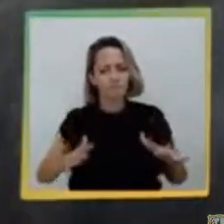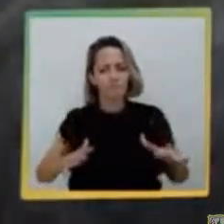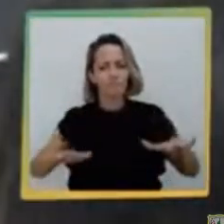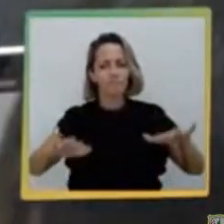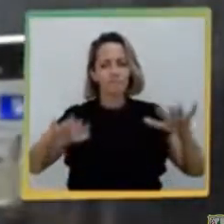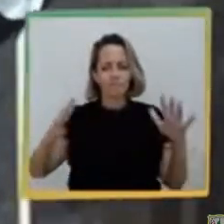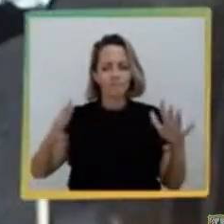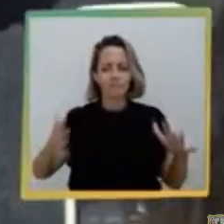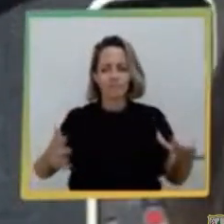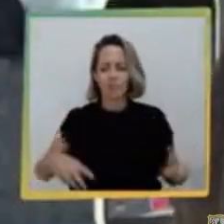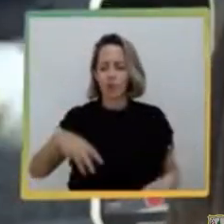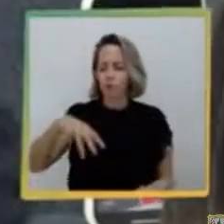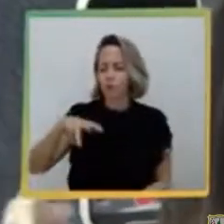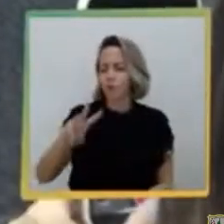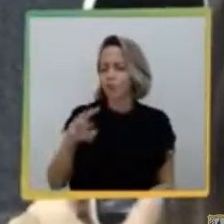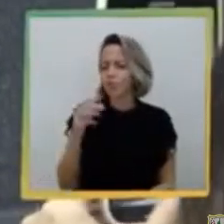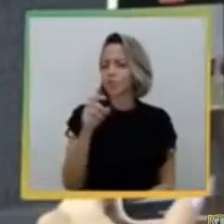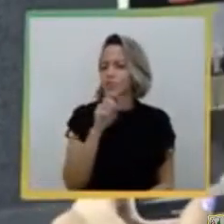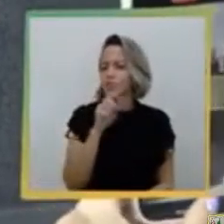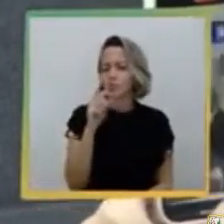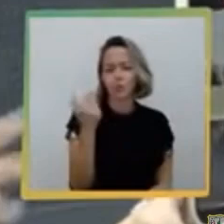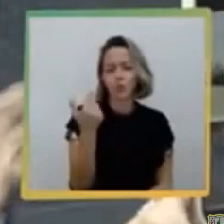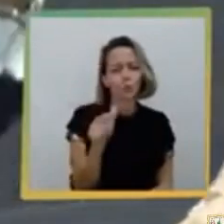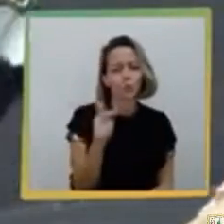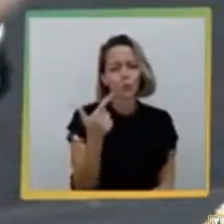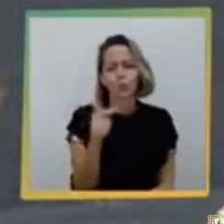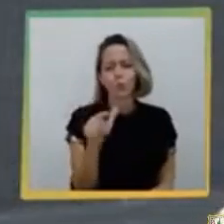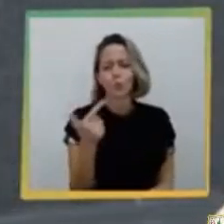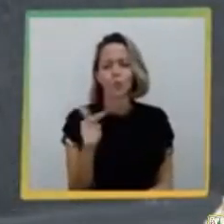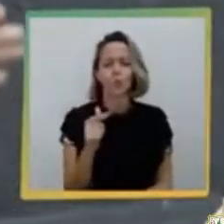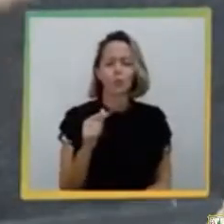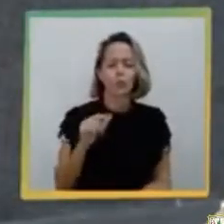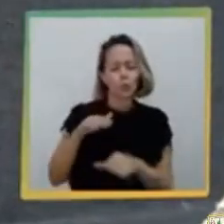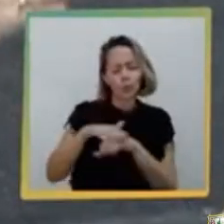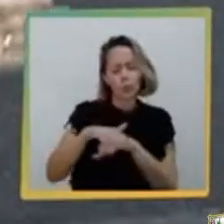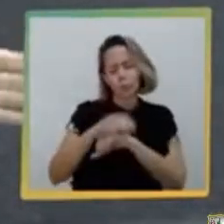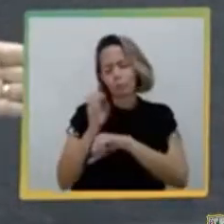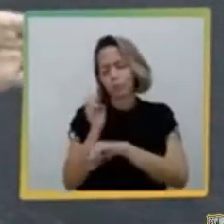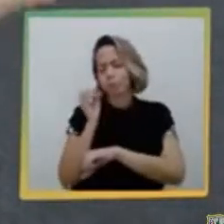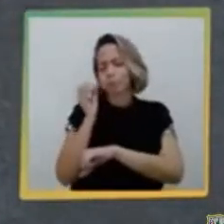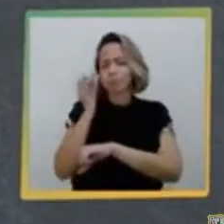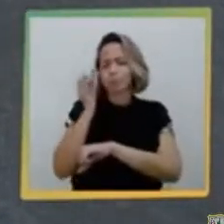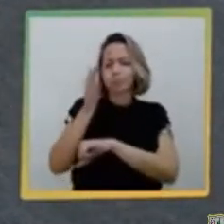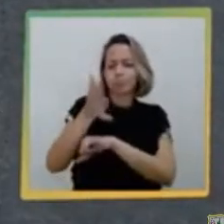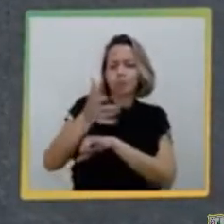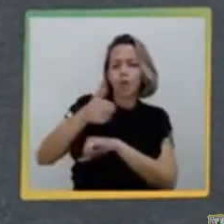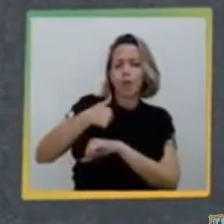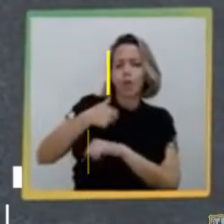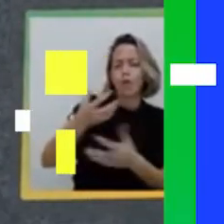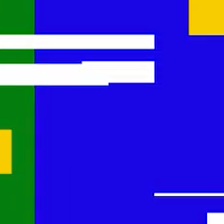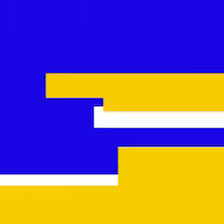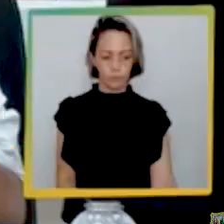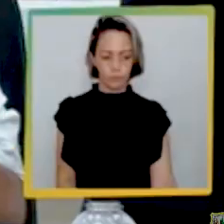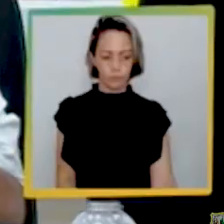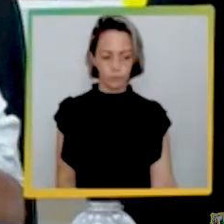Uísque sem gelo, a noite inteirinha eu quero tomar.